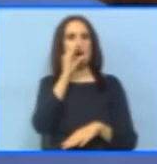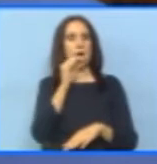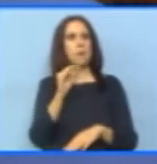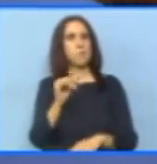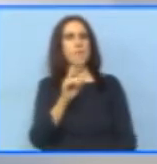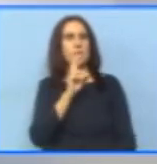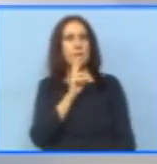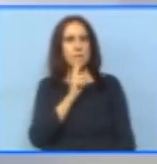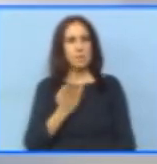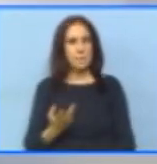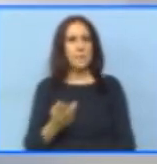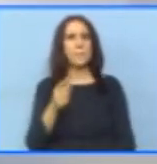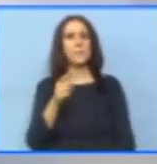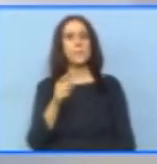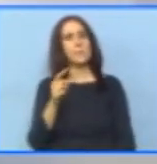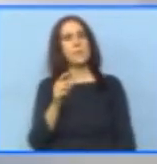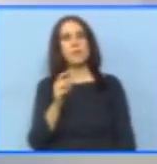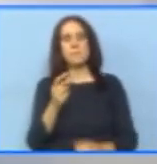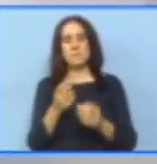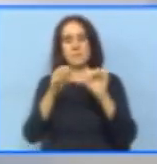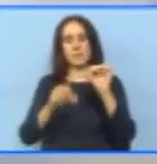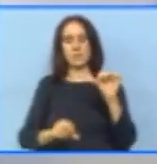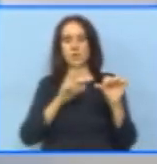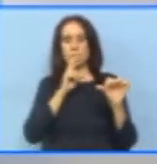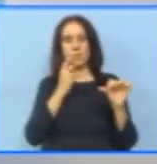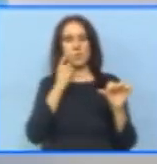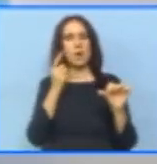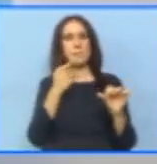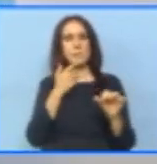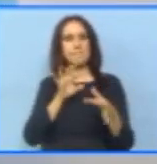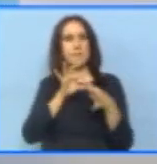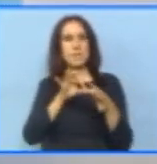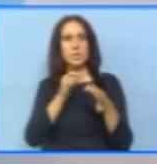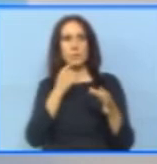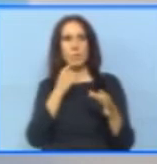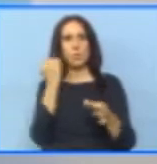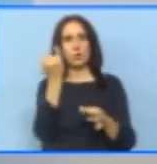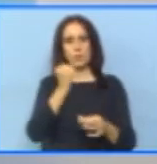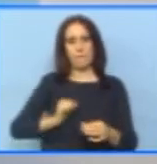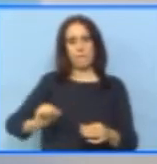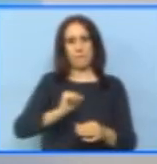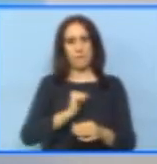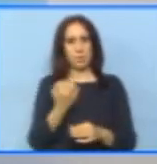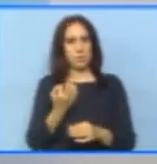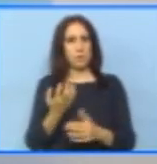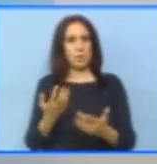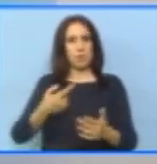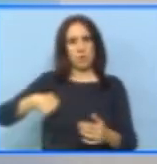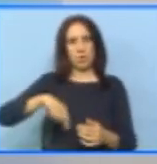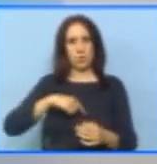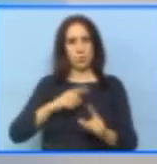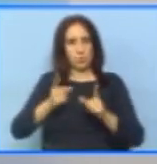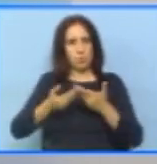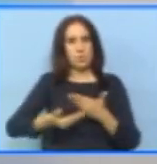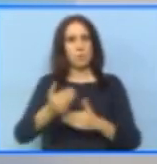Fátima, conheceu a mensagem de Fátima e percebeu que havia uma ligação muito grande com a nossa instituição, no sentido que nós, quando